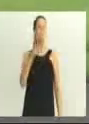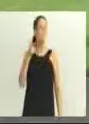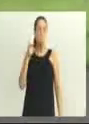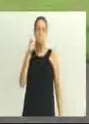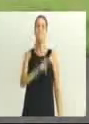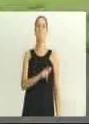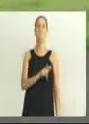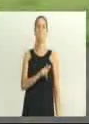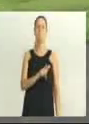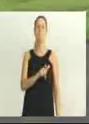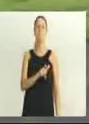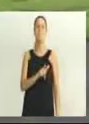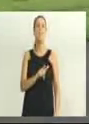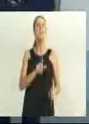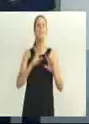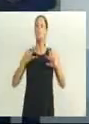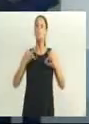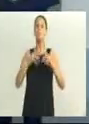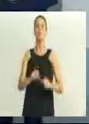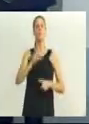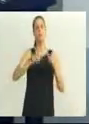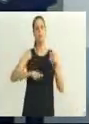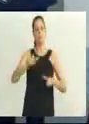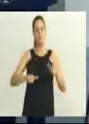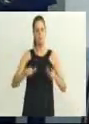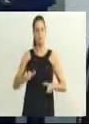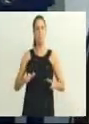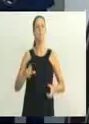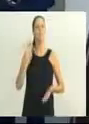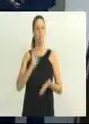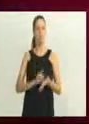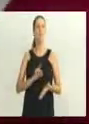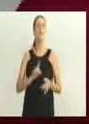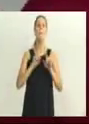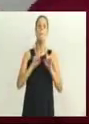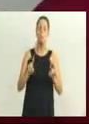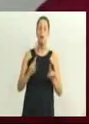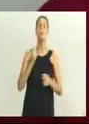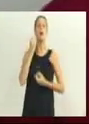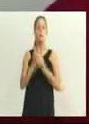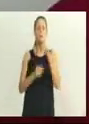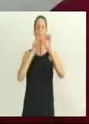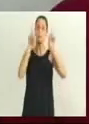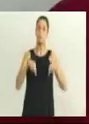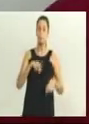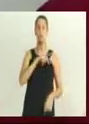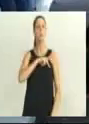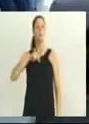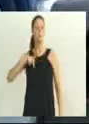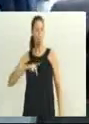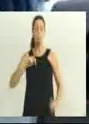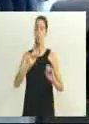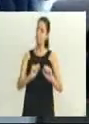é uma conquista de todos, mas é uma abnegação de muitos servidores públicos que se empenham